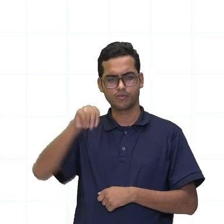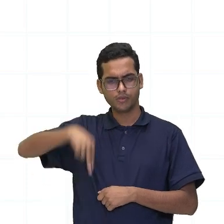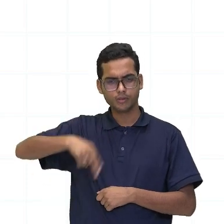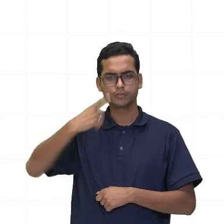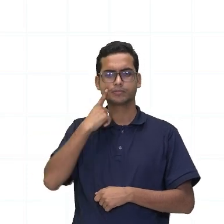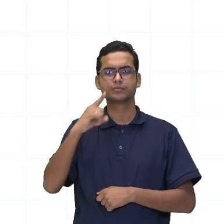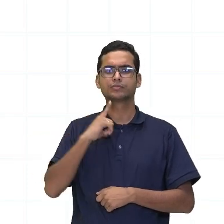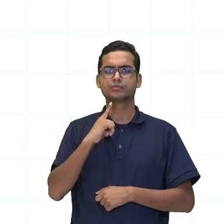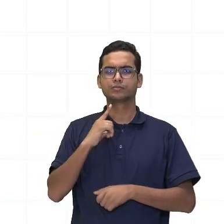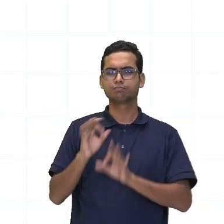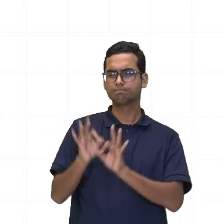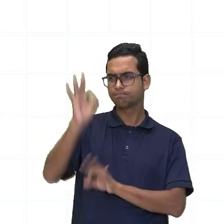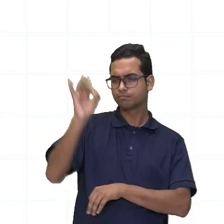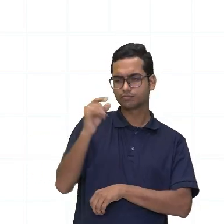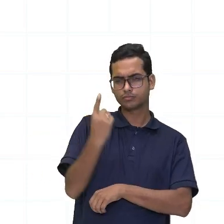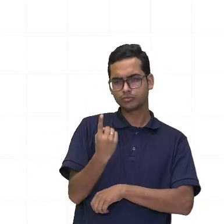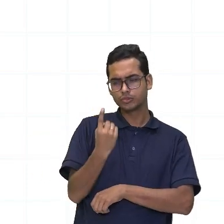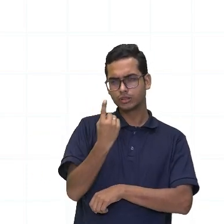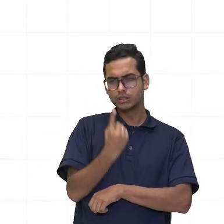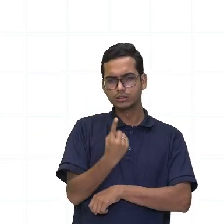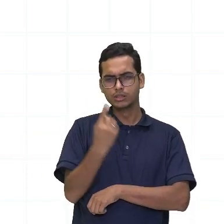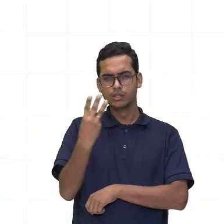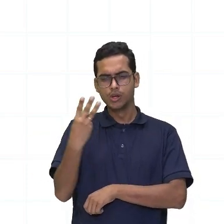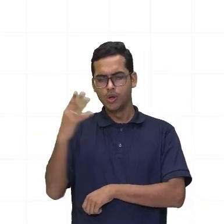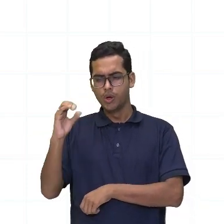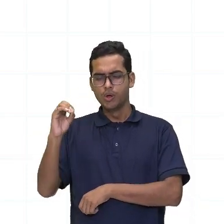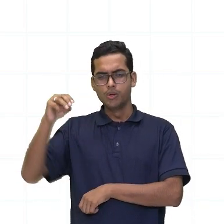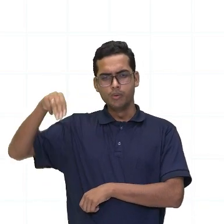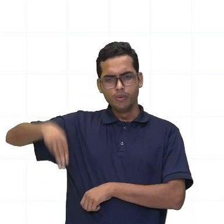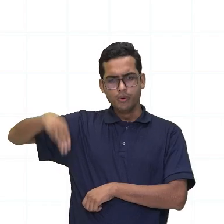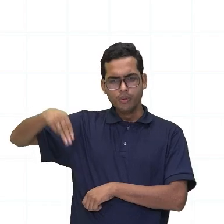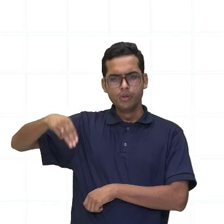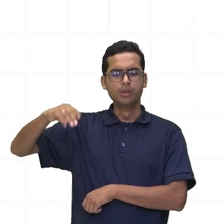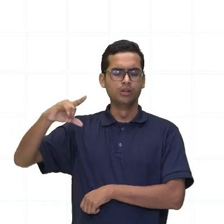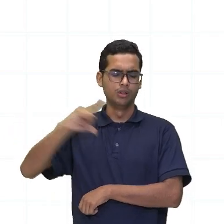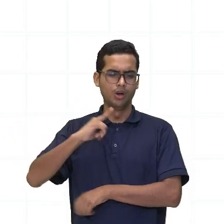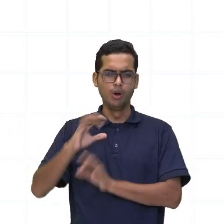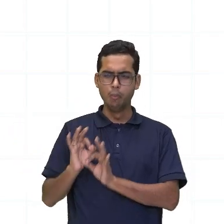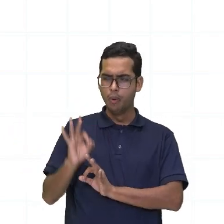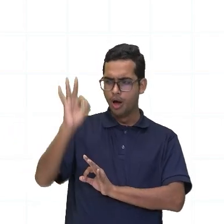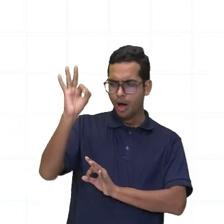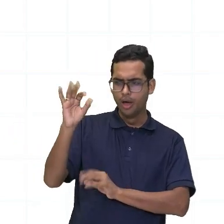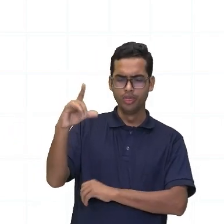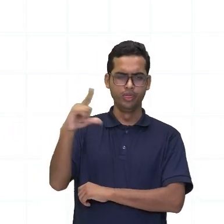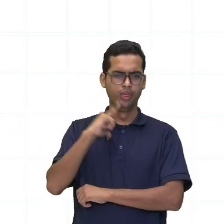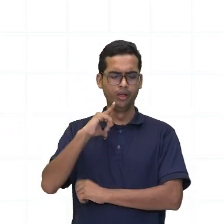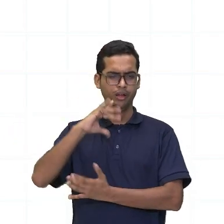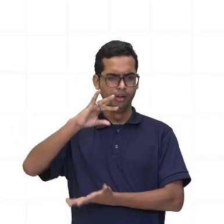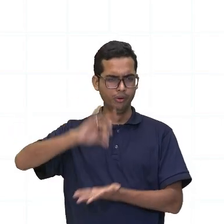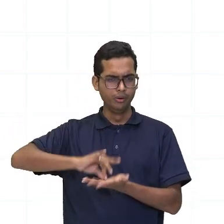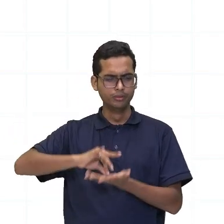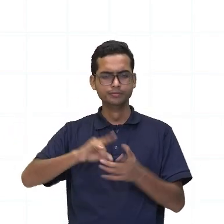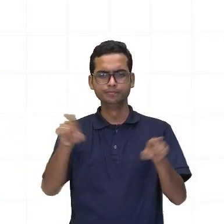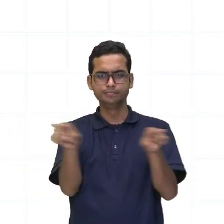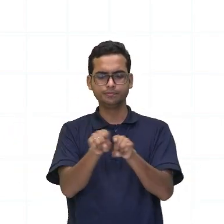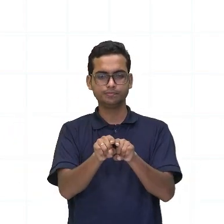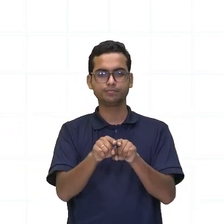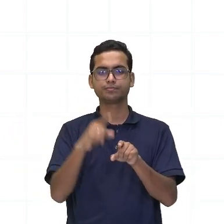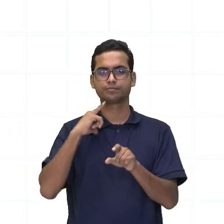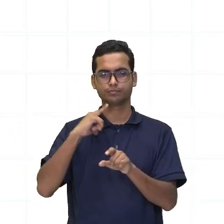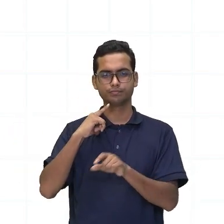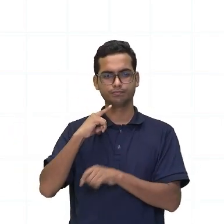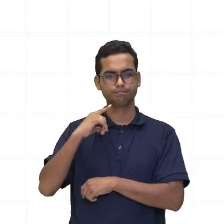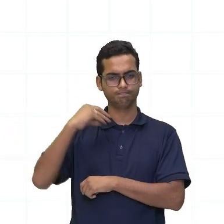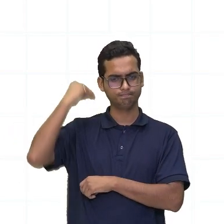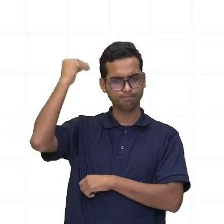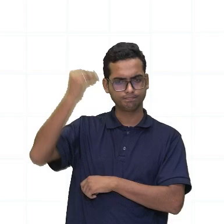Tá? Ela é a segunda maior, né? Então ela traz todo também esse legado. E segundo relatos, né,